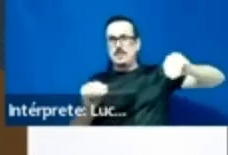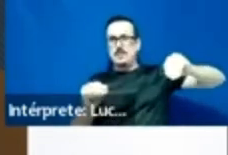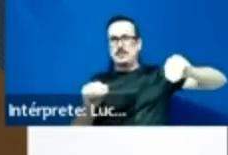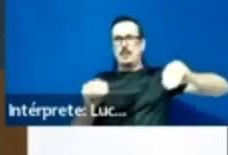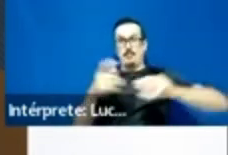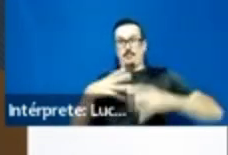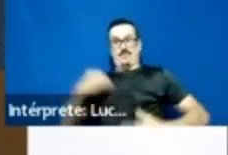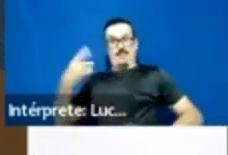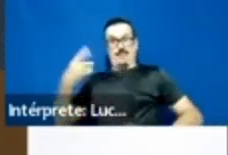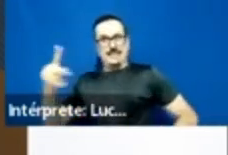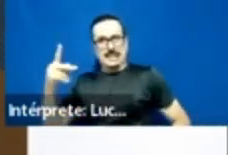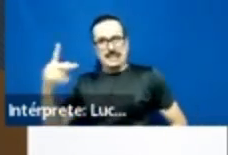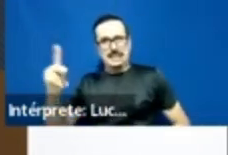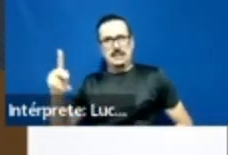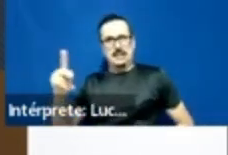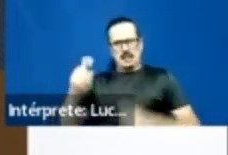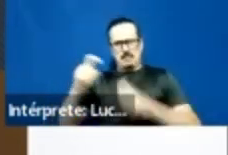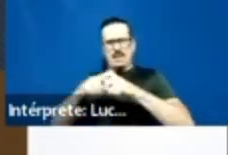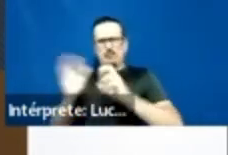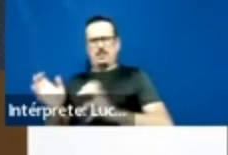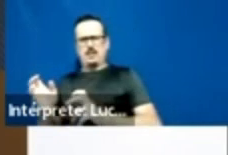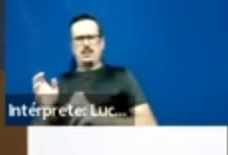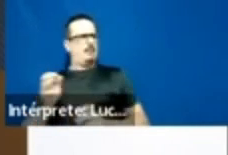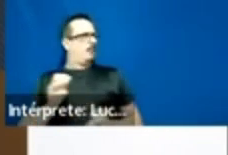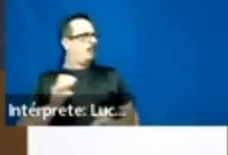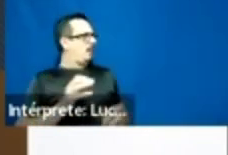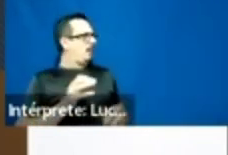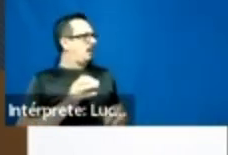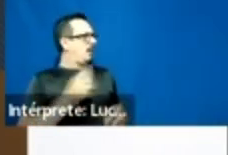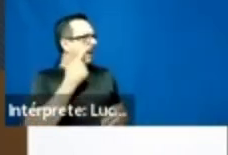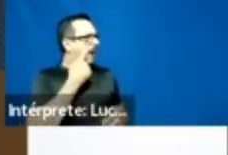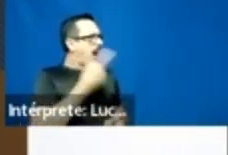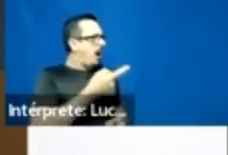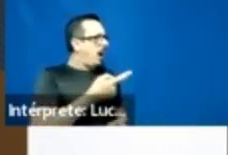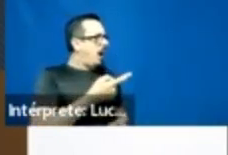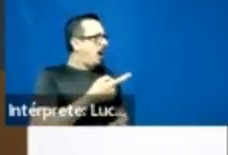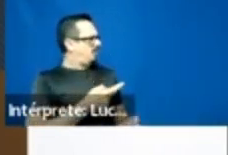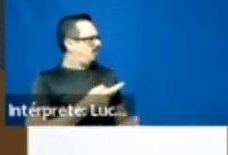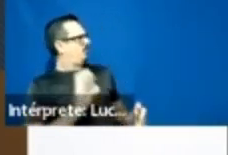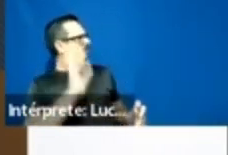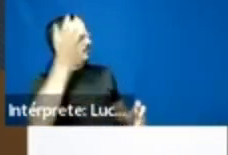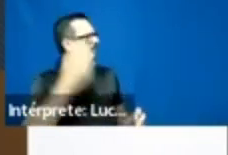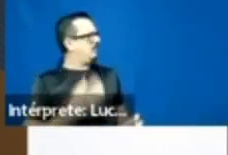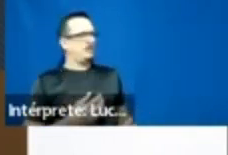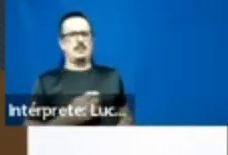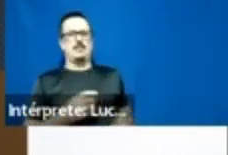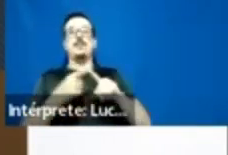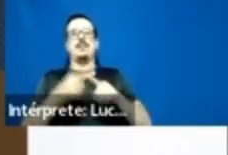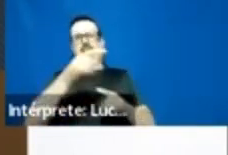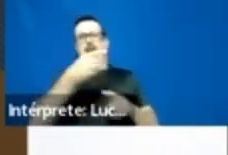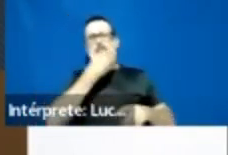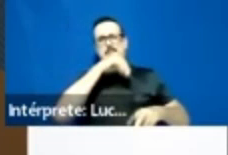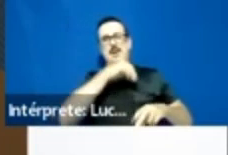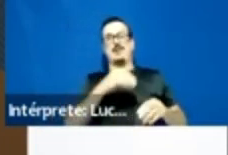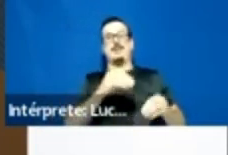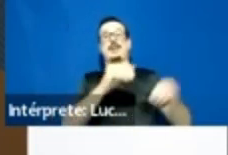loco e foi para Portugal para saber o que é que trouxe esse resultado para o pai dele. Fantástico, né?